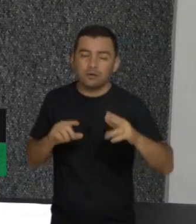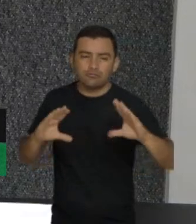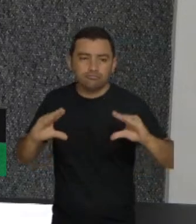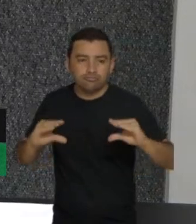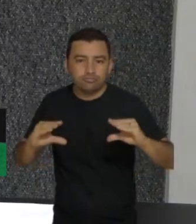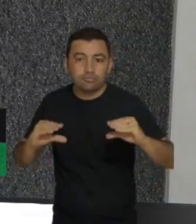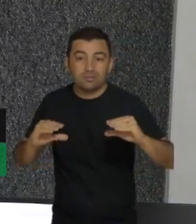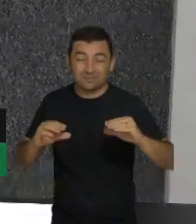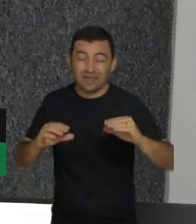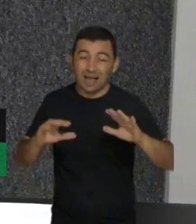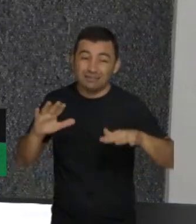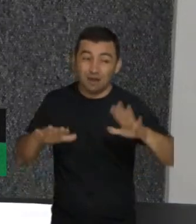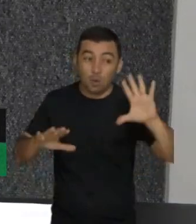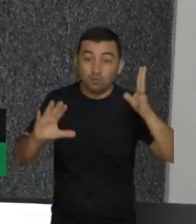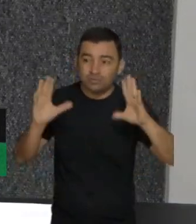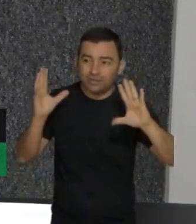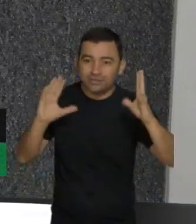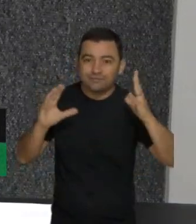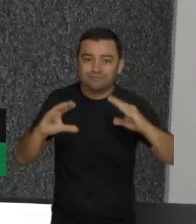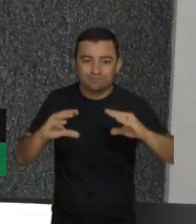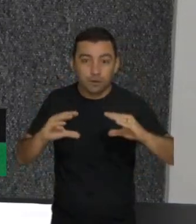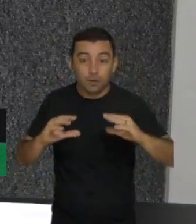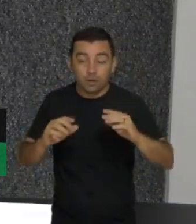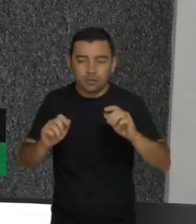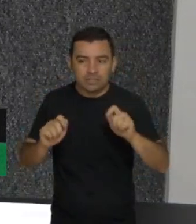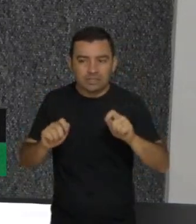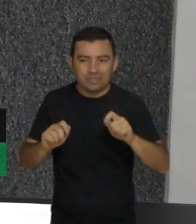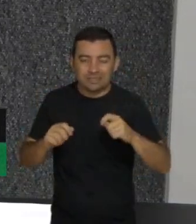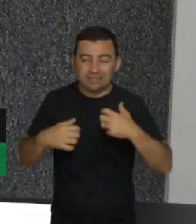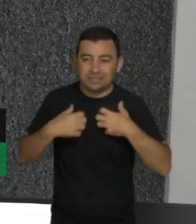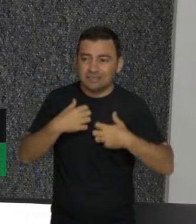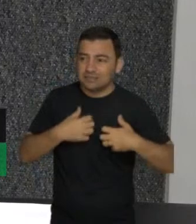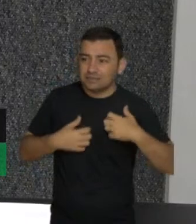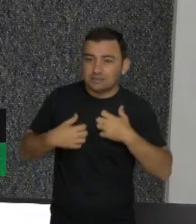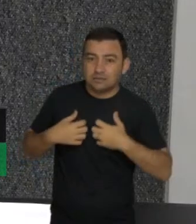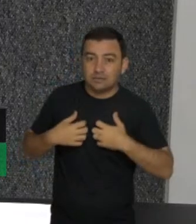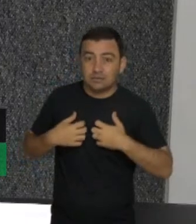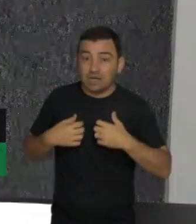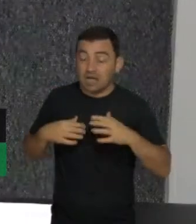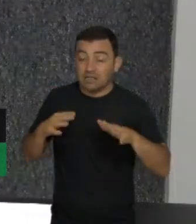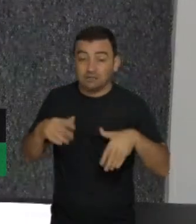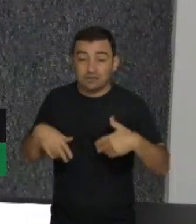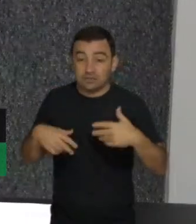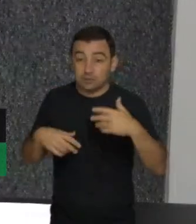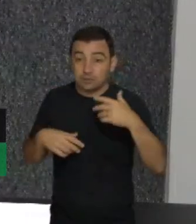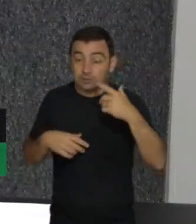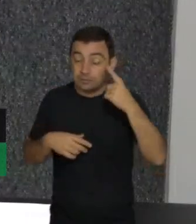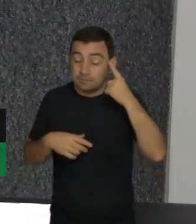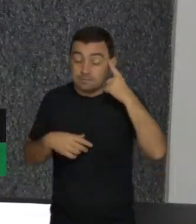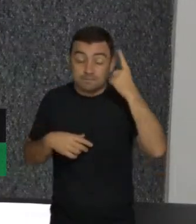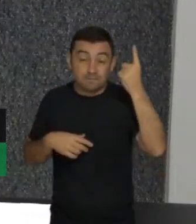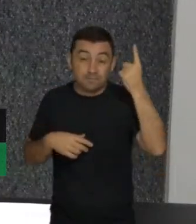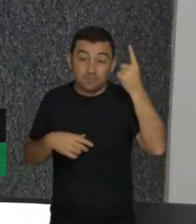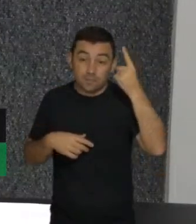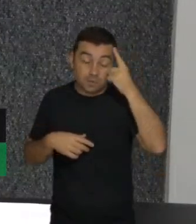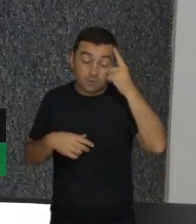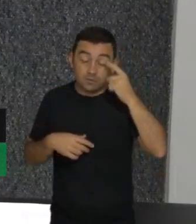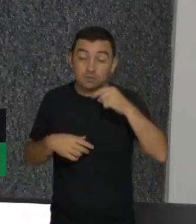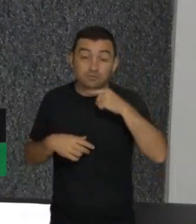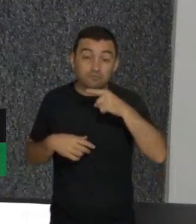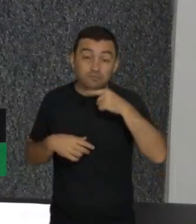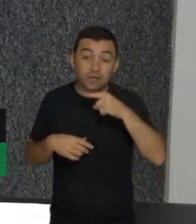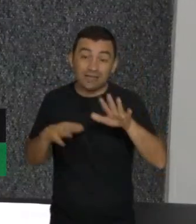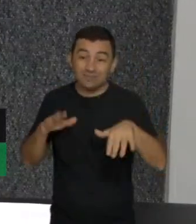situações eh muitas vezes até eh inexoráveis porque nem sempre a